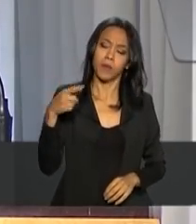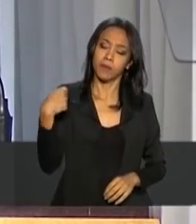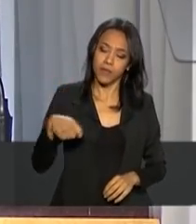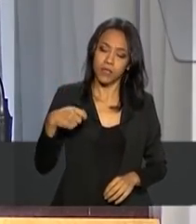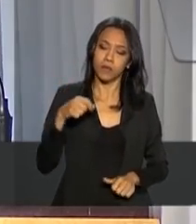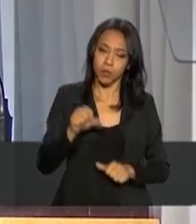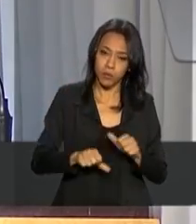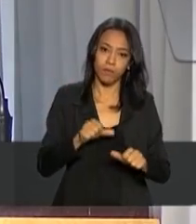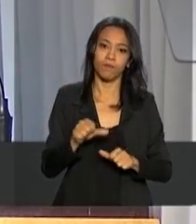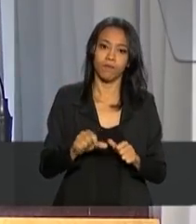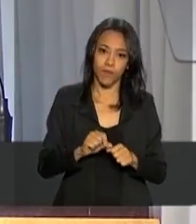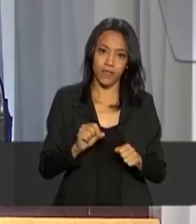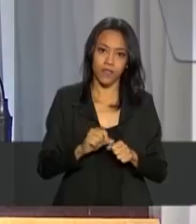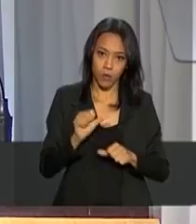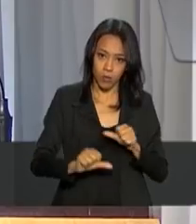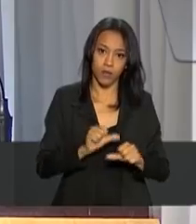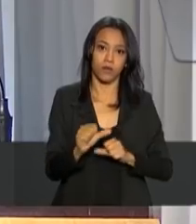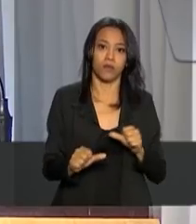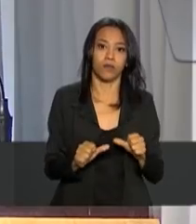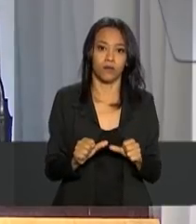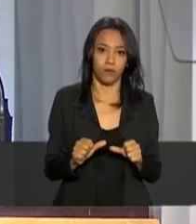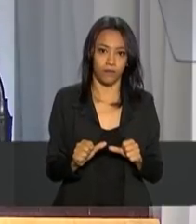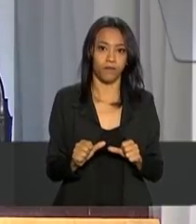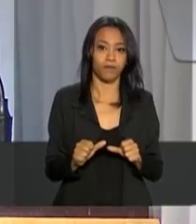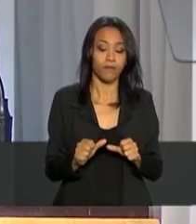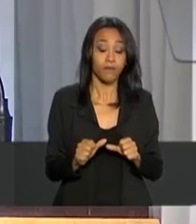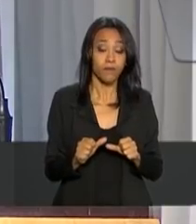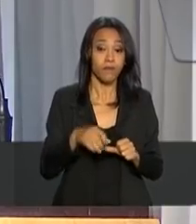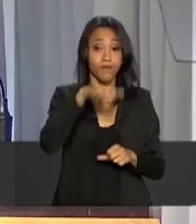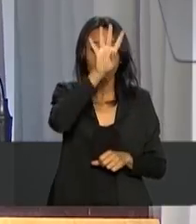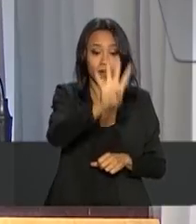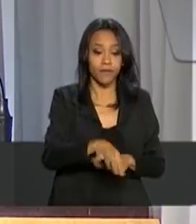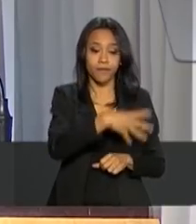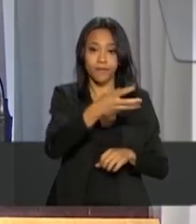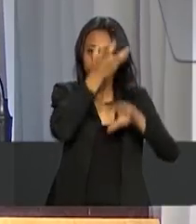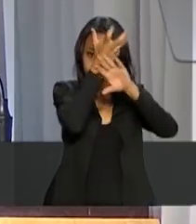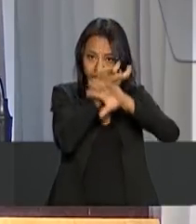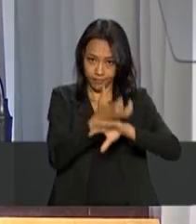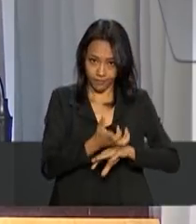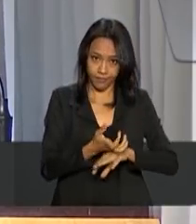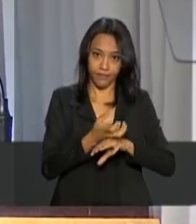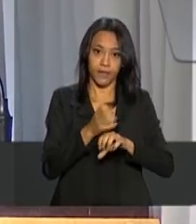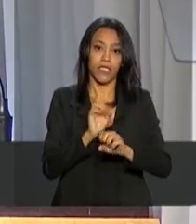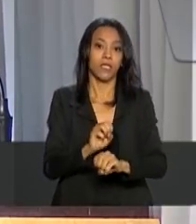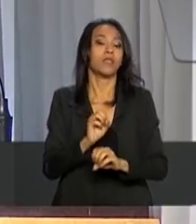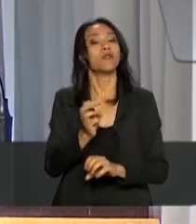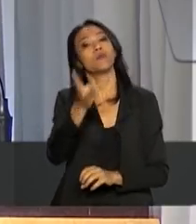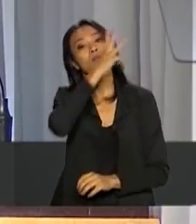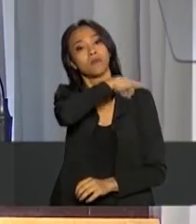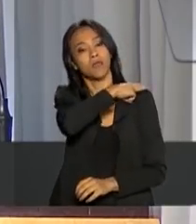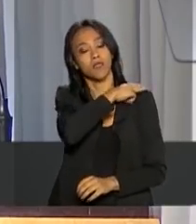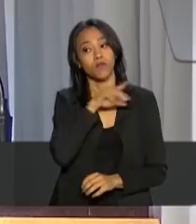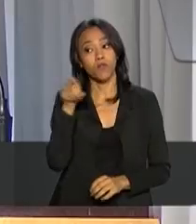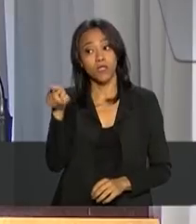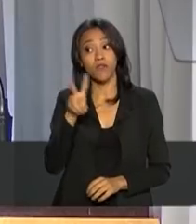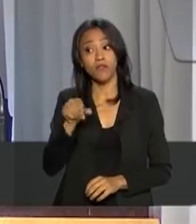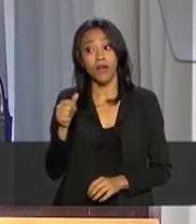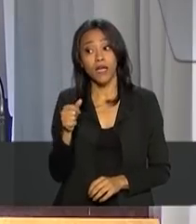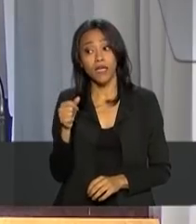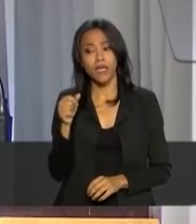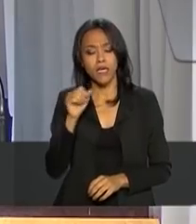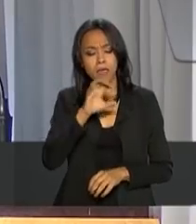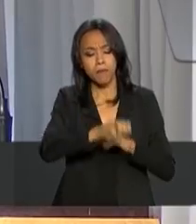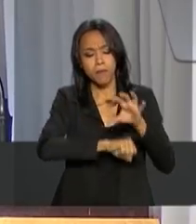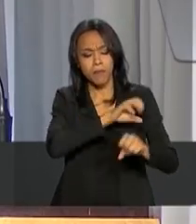Eu disse: o Mendonça, vamos fazê-la. Você vai fazer o seguinte: você vai colher todos os elementos que tramitaram